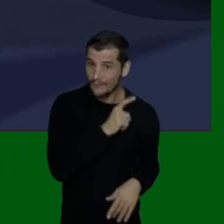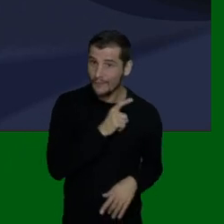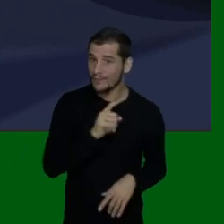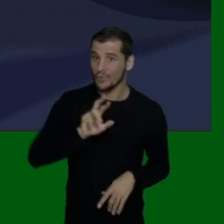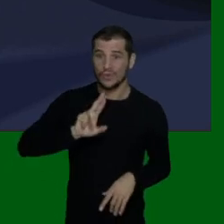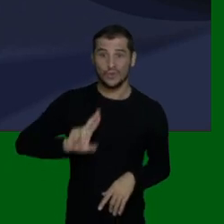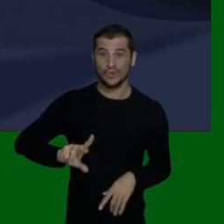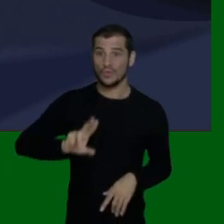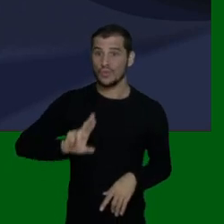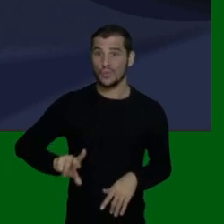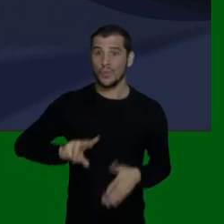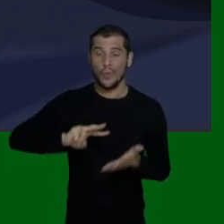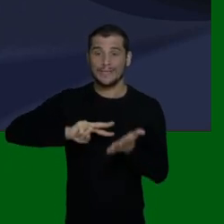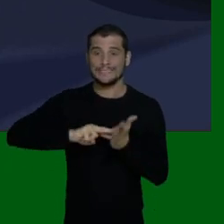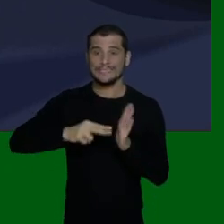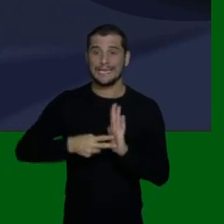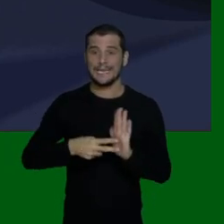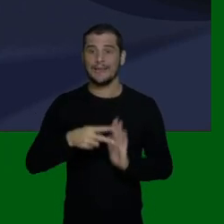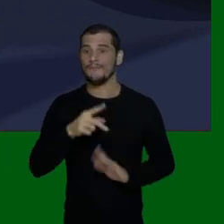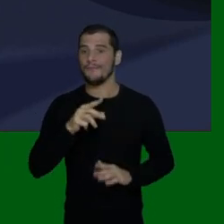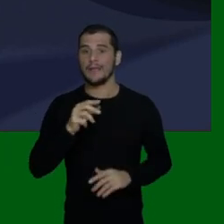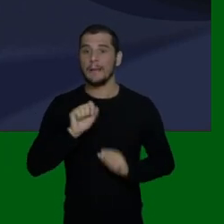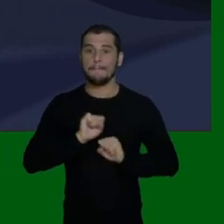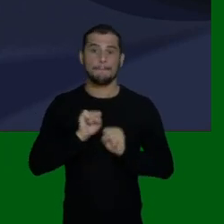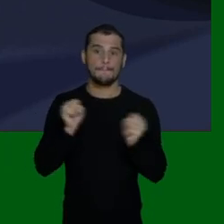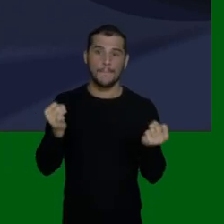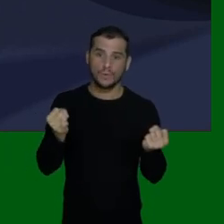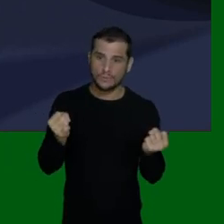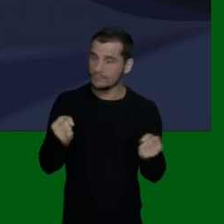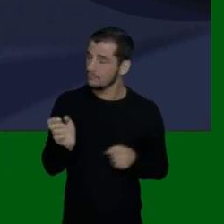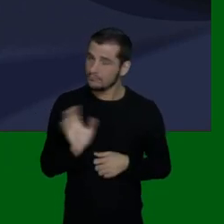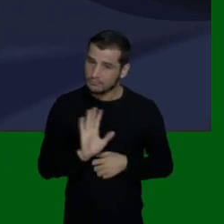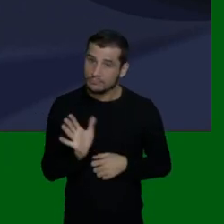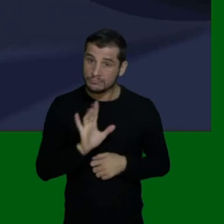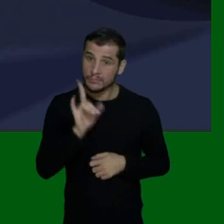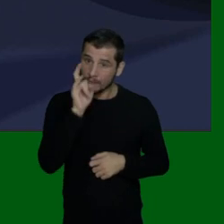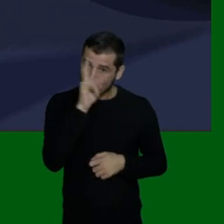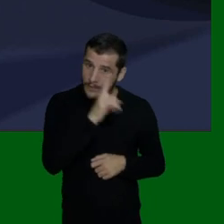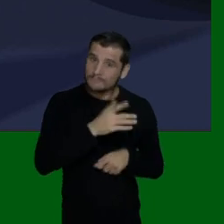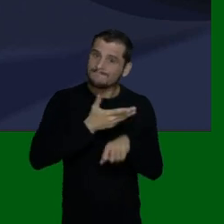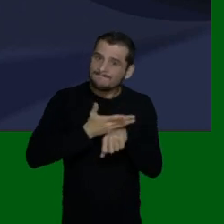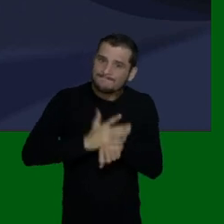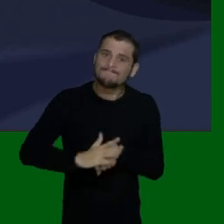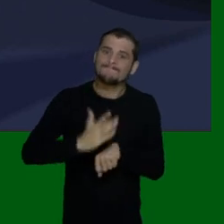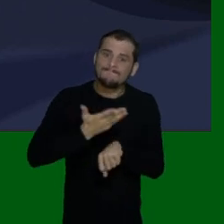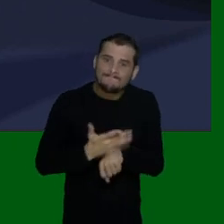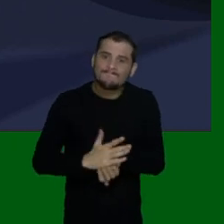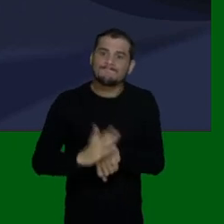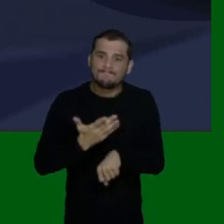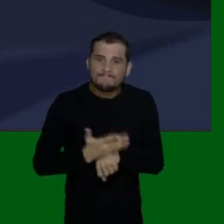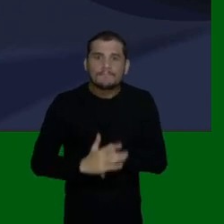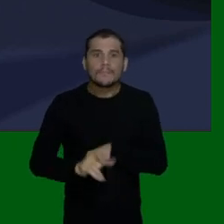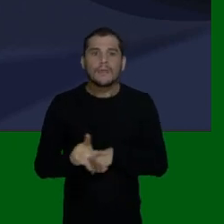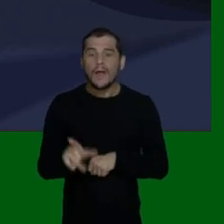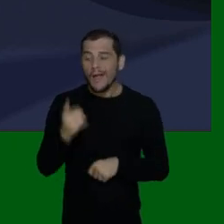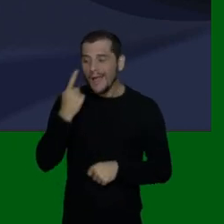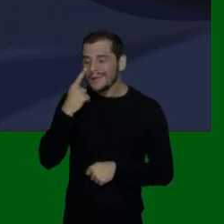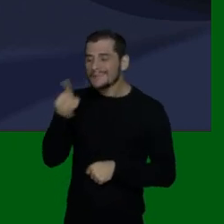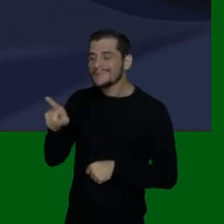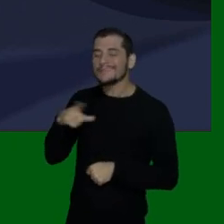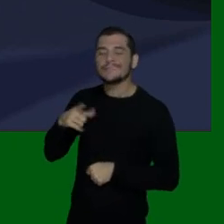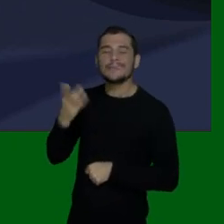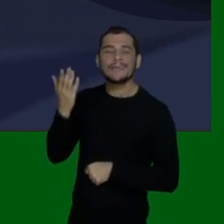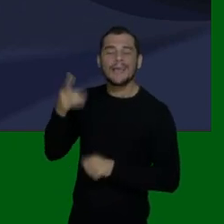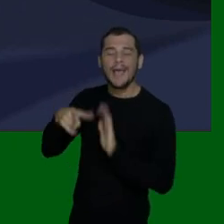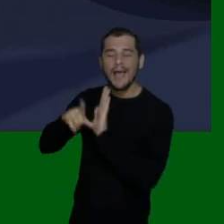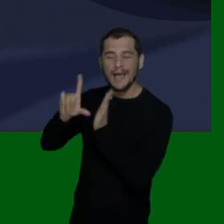tentar a imagem da que a Ângela trouxe pegando na mão da criança